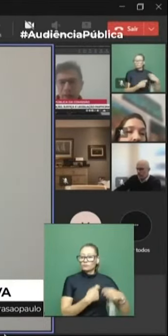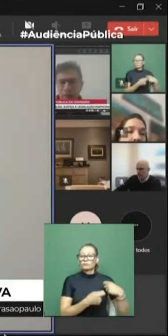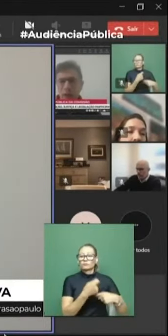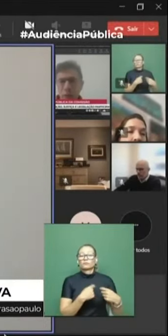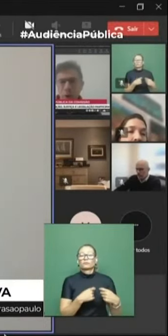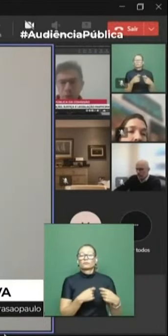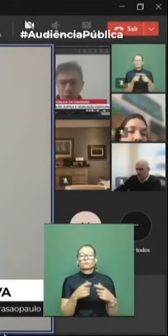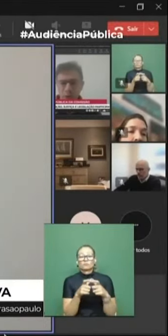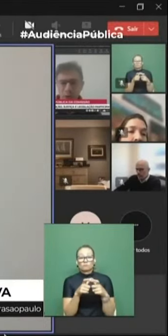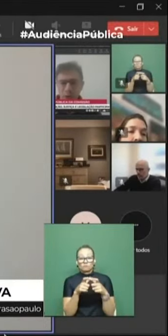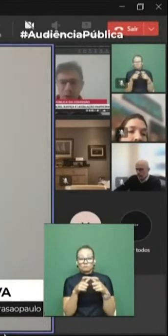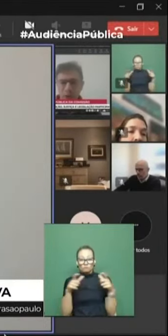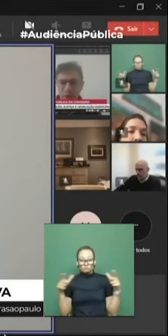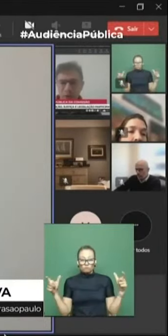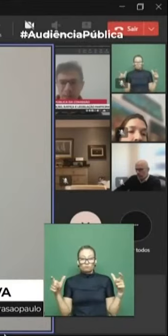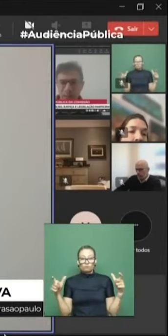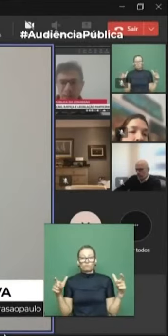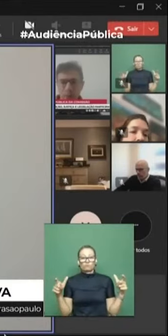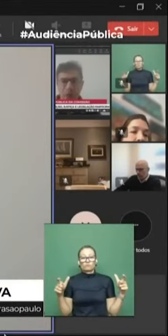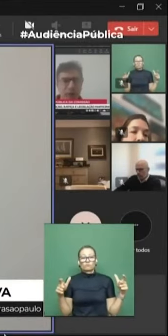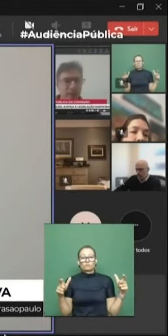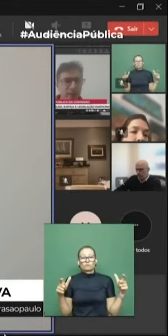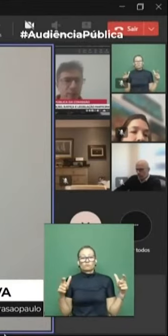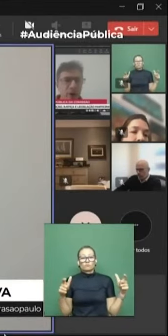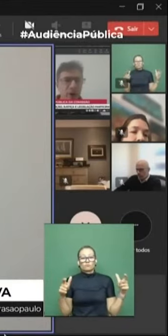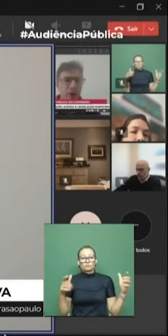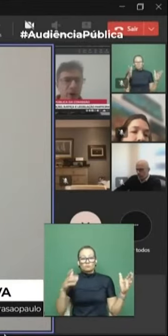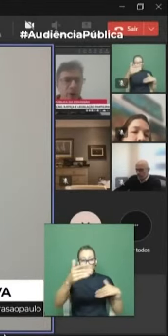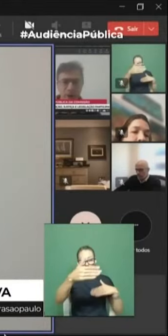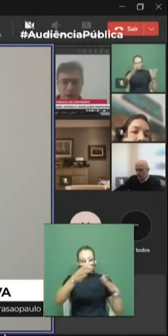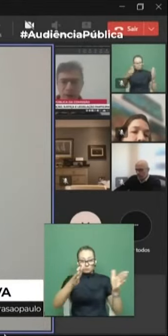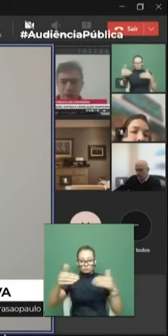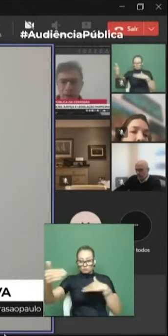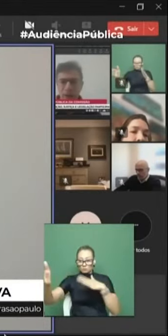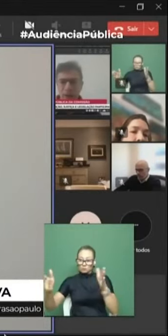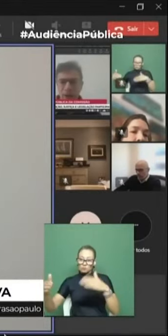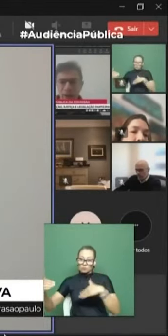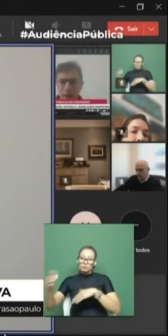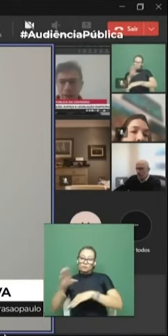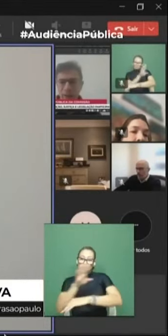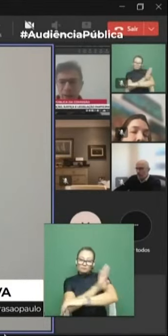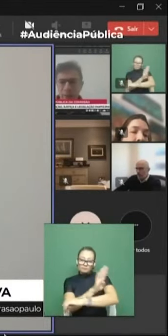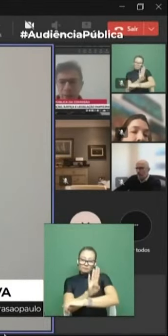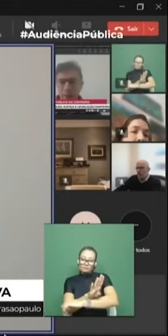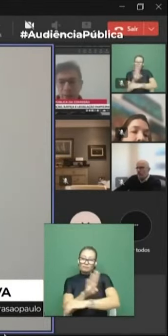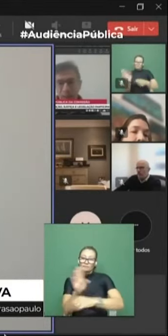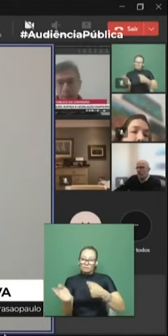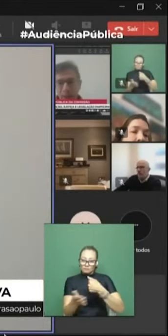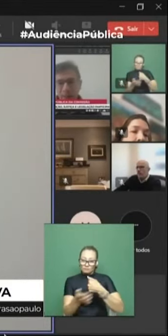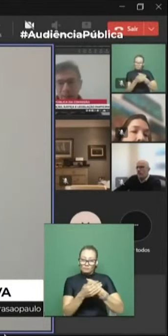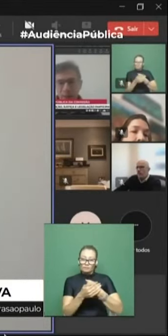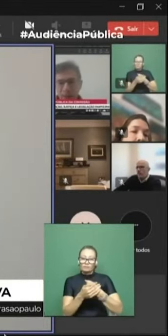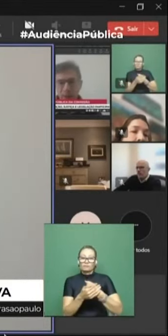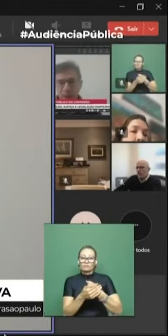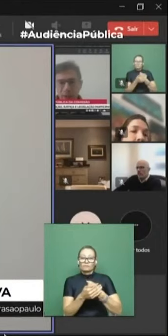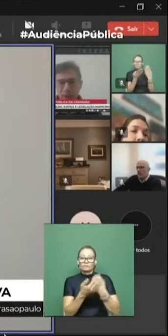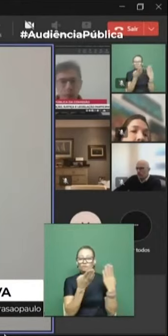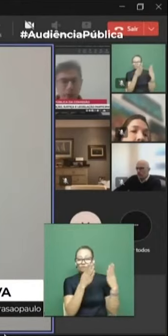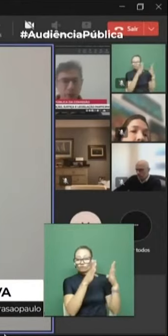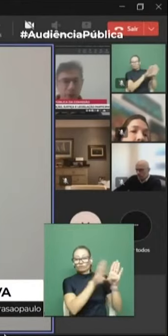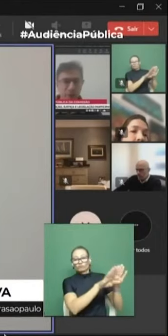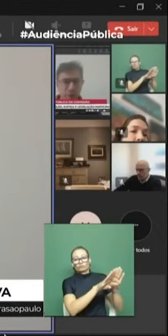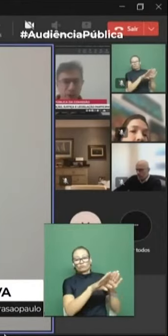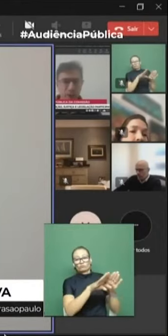grandes blocos fechados, talvez partes de bairros fechados, né? A gente vê a questão da segurança, realmente